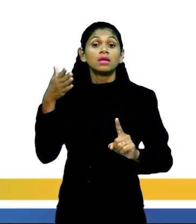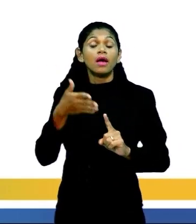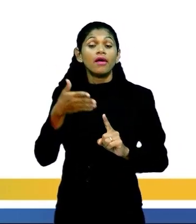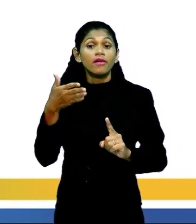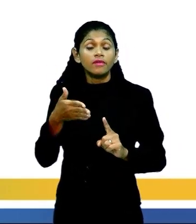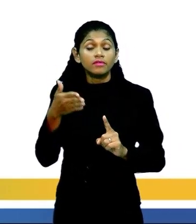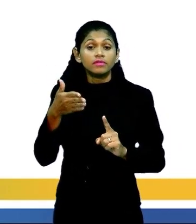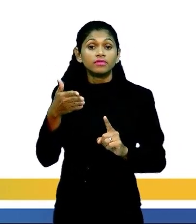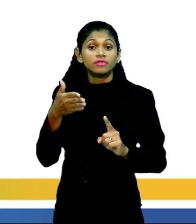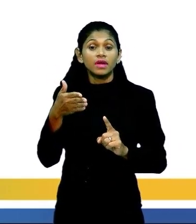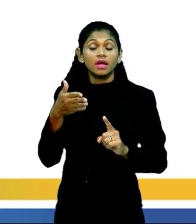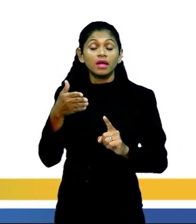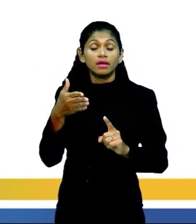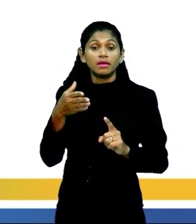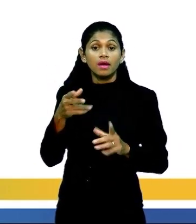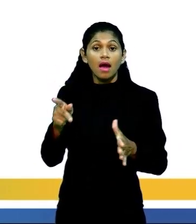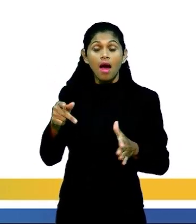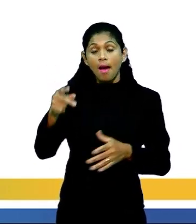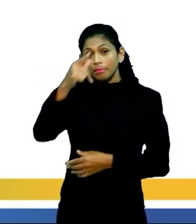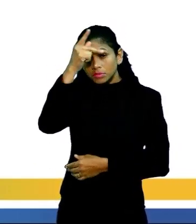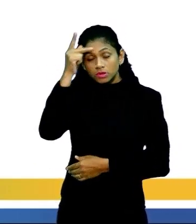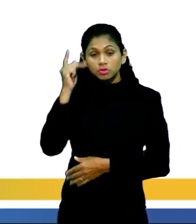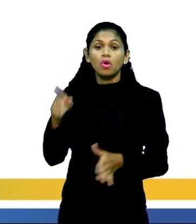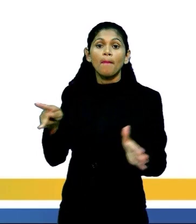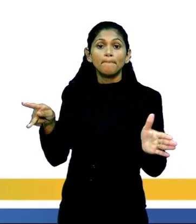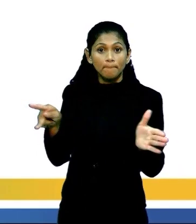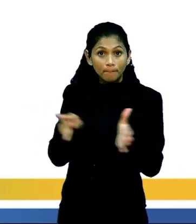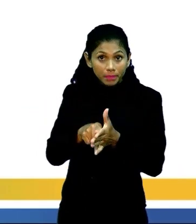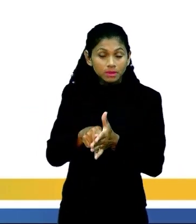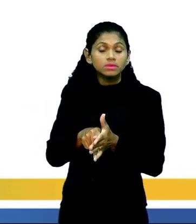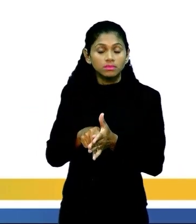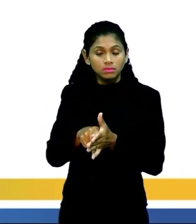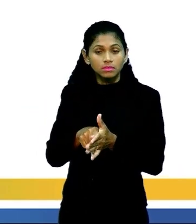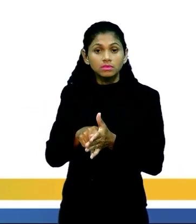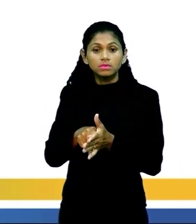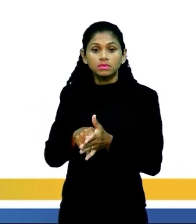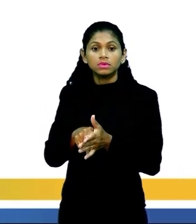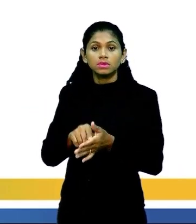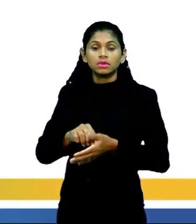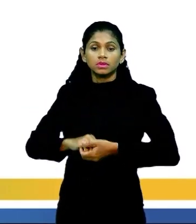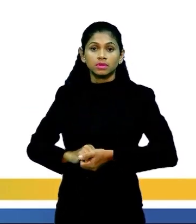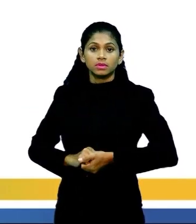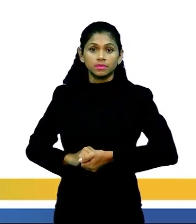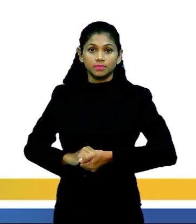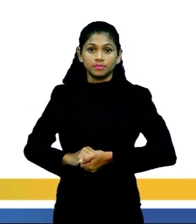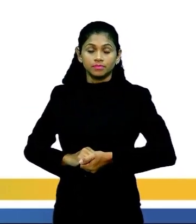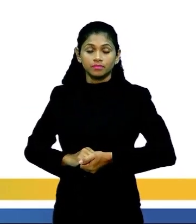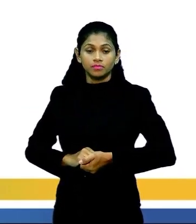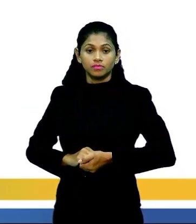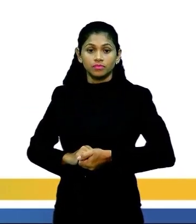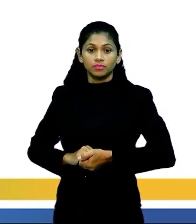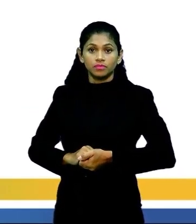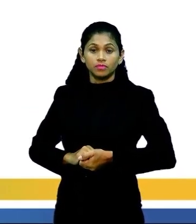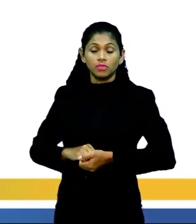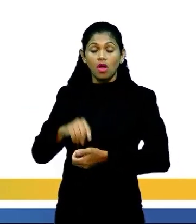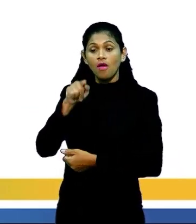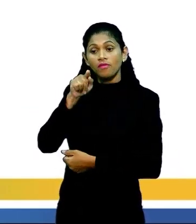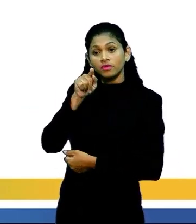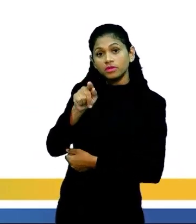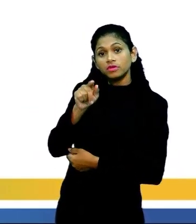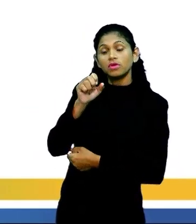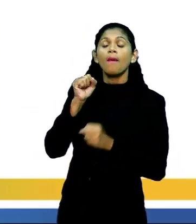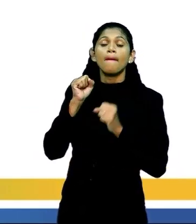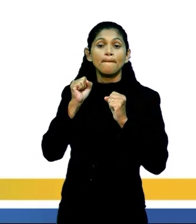seus respectivos as respectivas pessoas da frase, ok? No caso ali, você pode andar